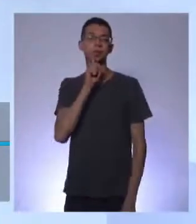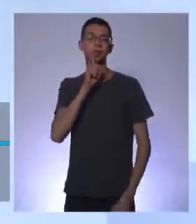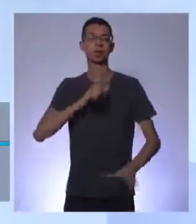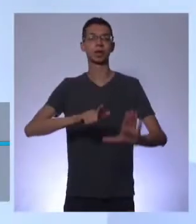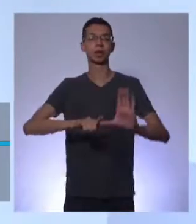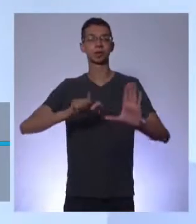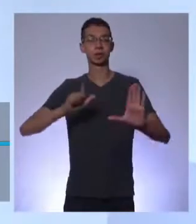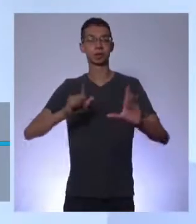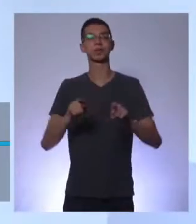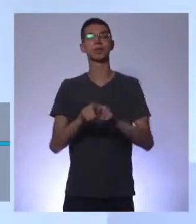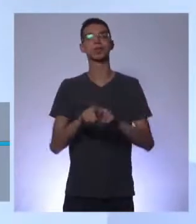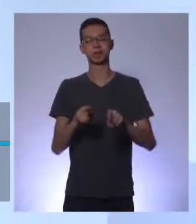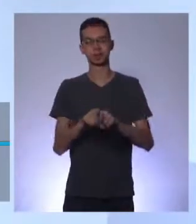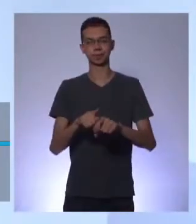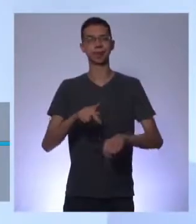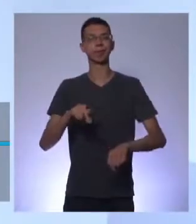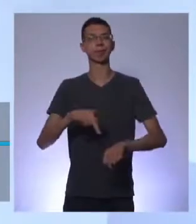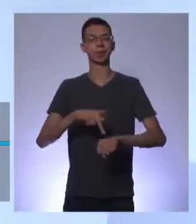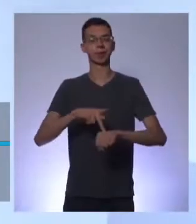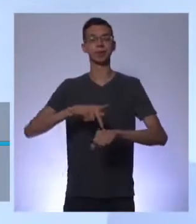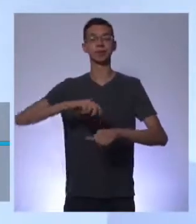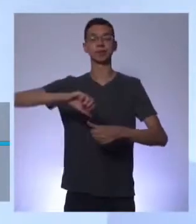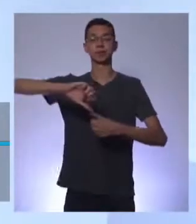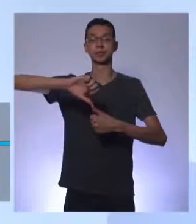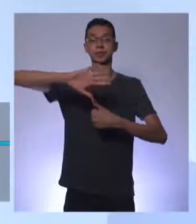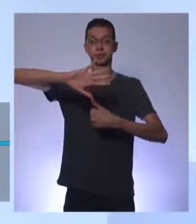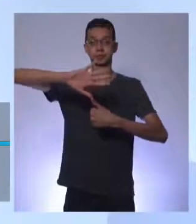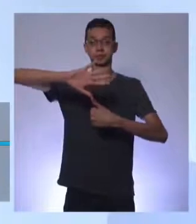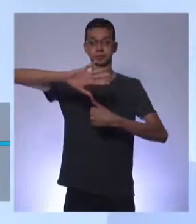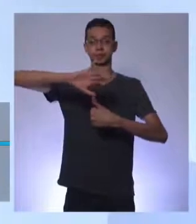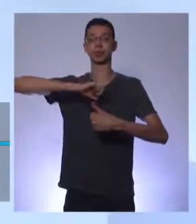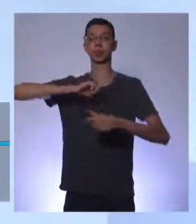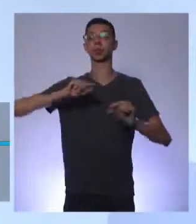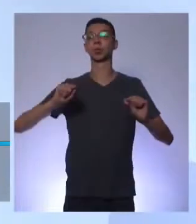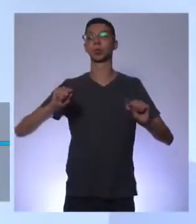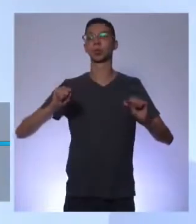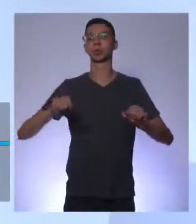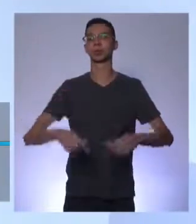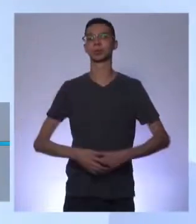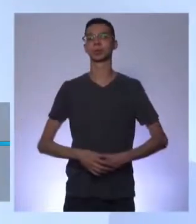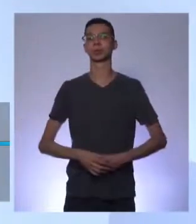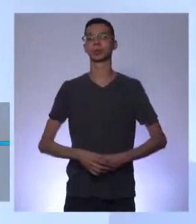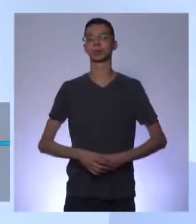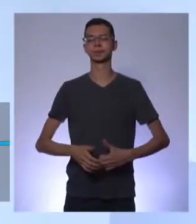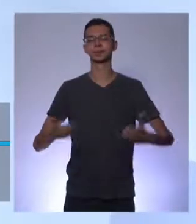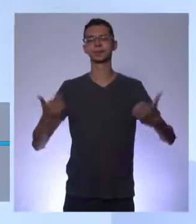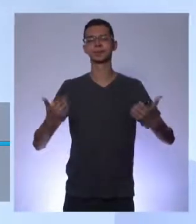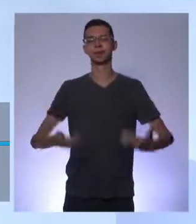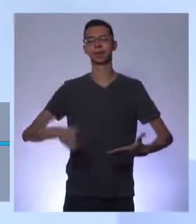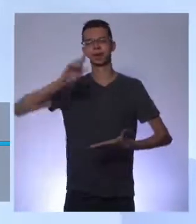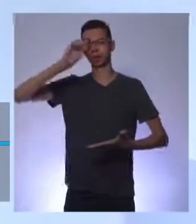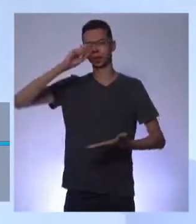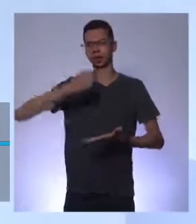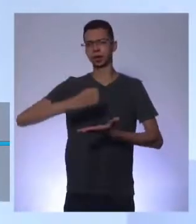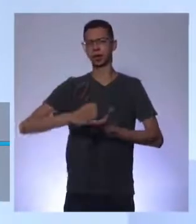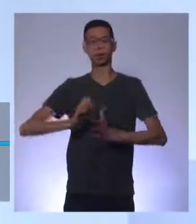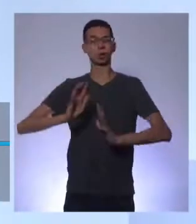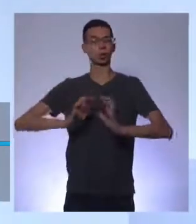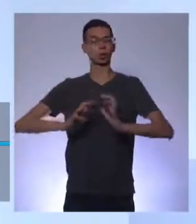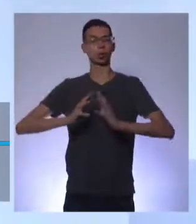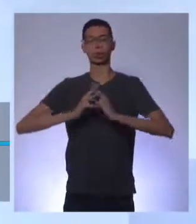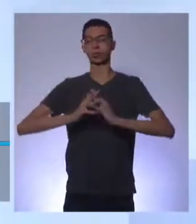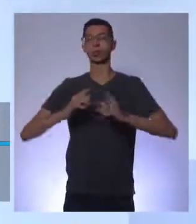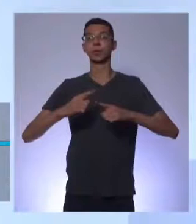eles lá não, eles entraram em conflito com as determinações que a